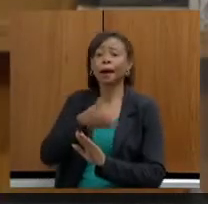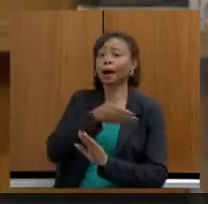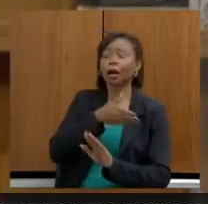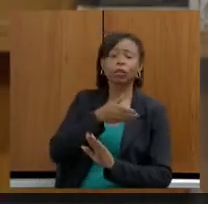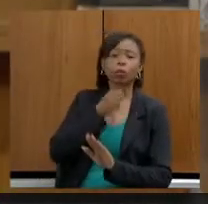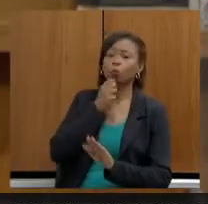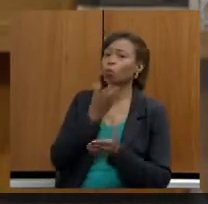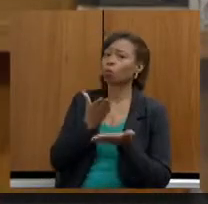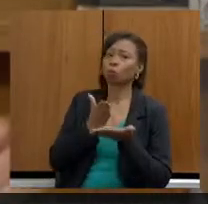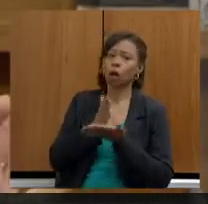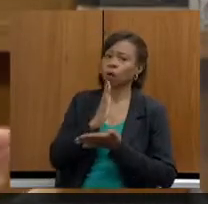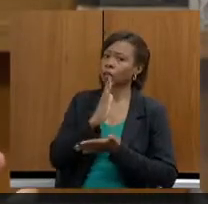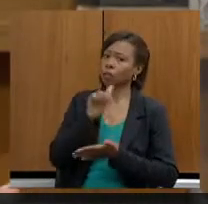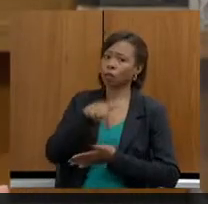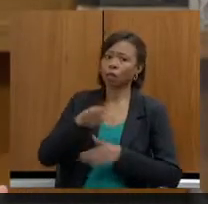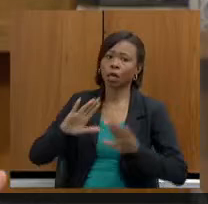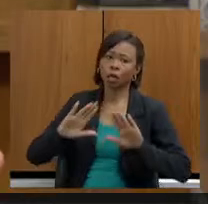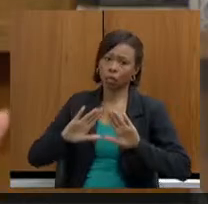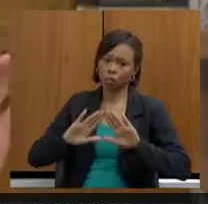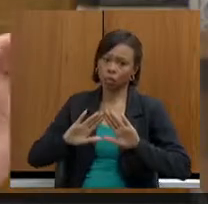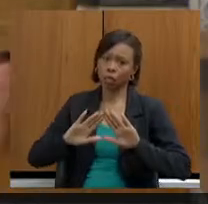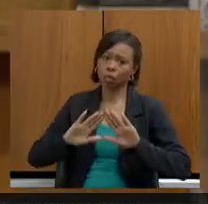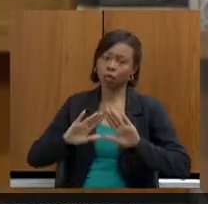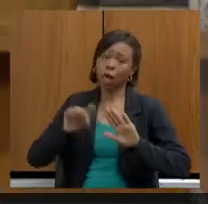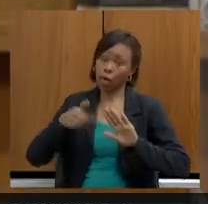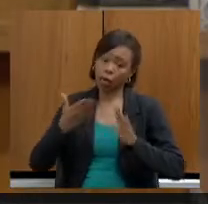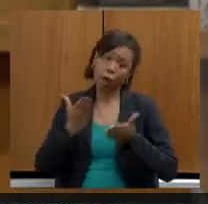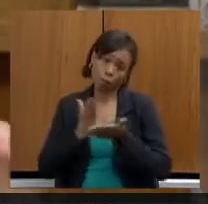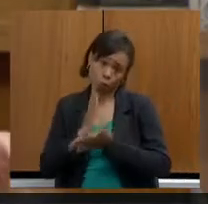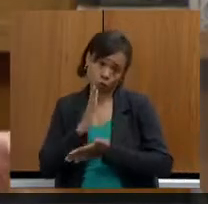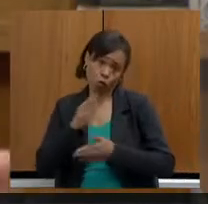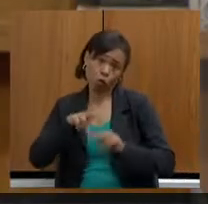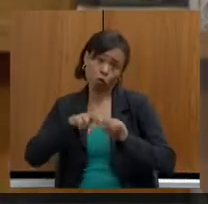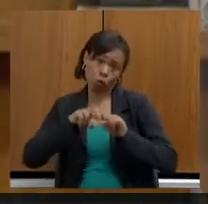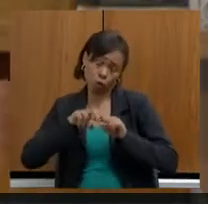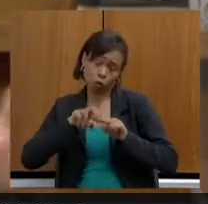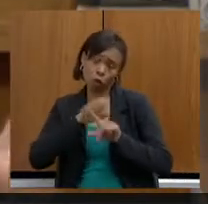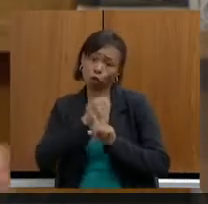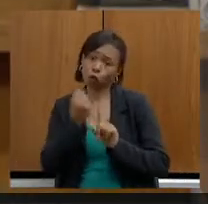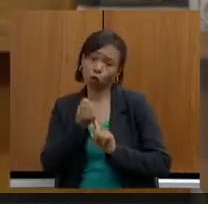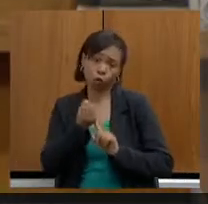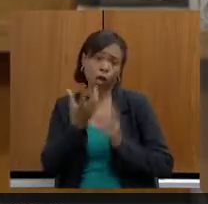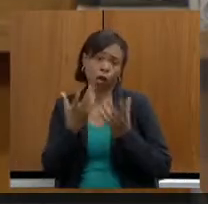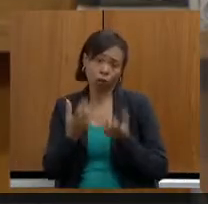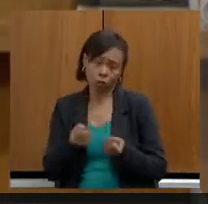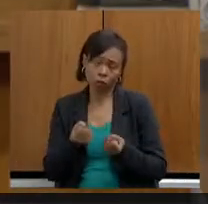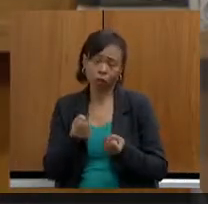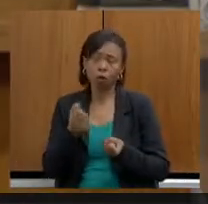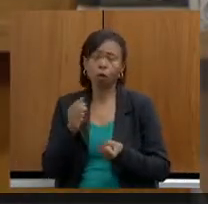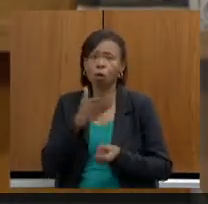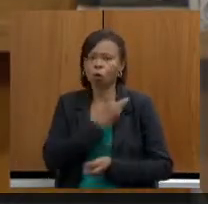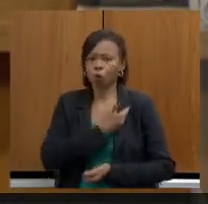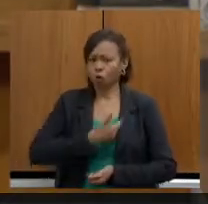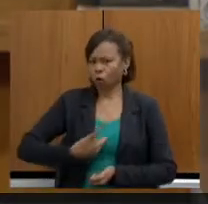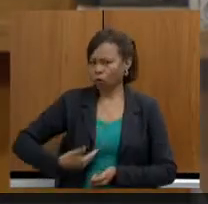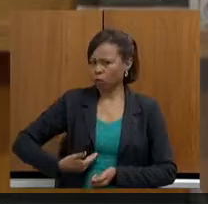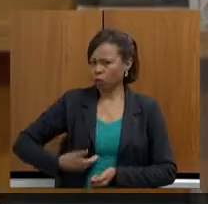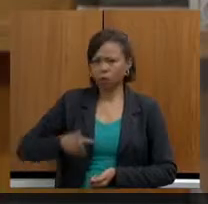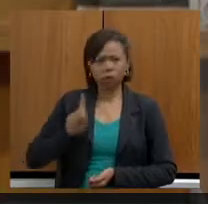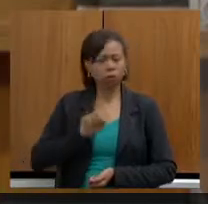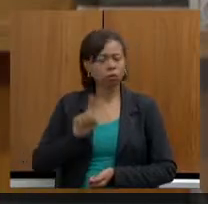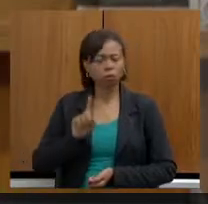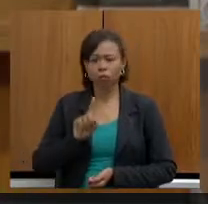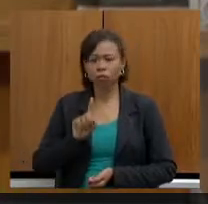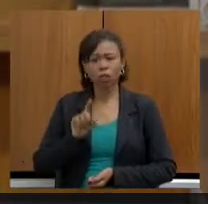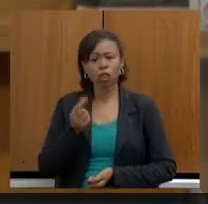aprovou a vontade do povo certo então assim é Governo do Estado de Minas Gerais Não utiliza a recurso de tesouro para